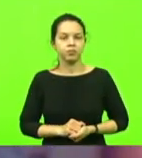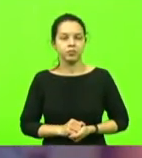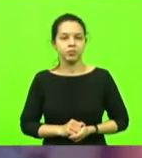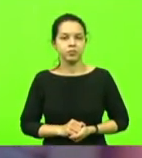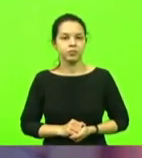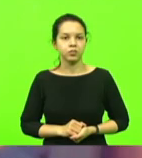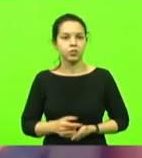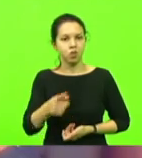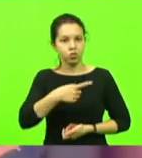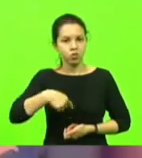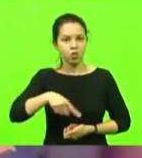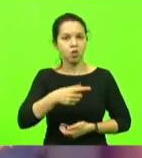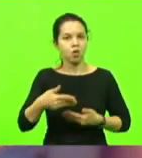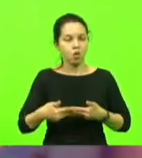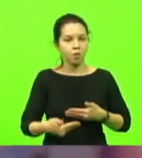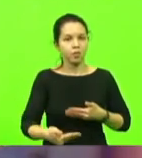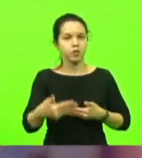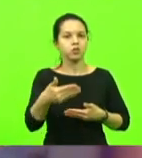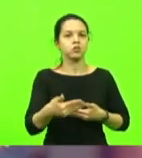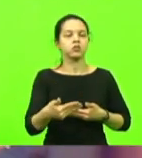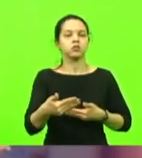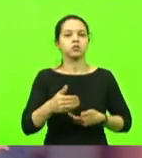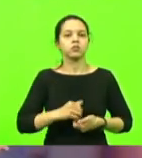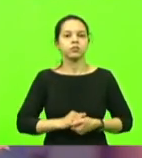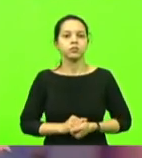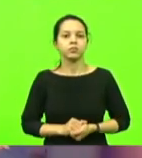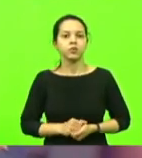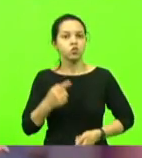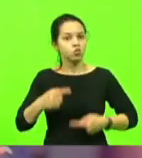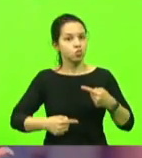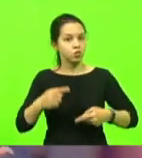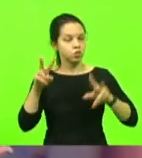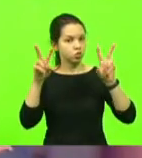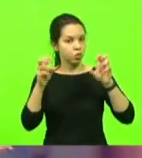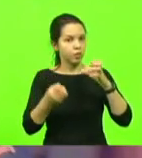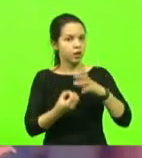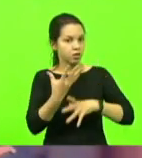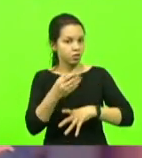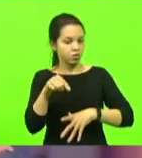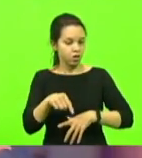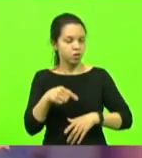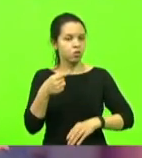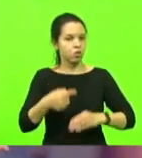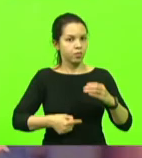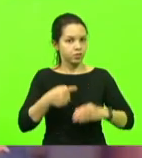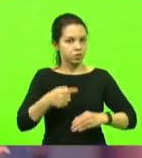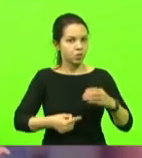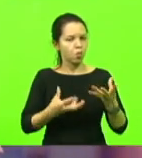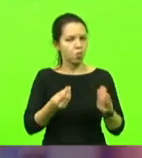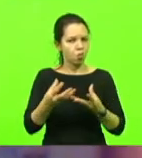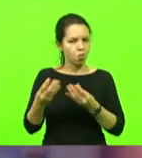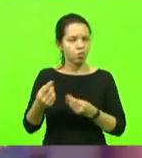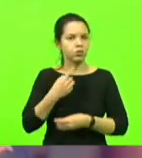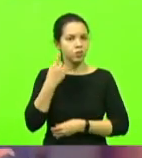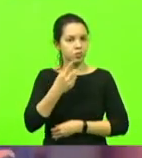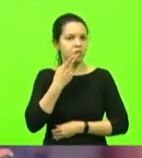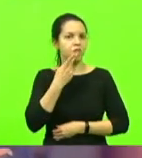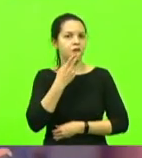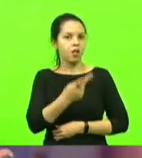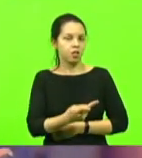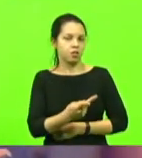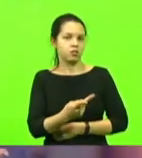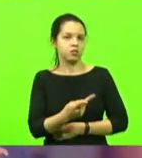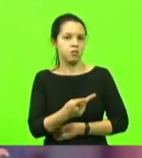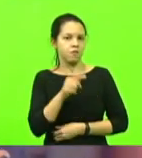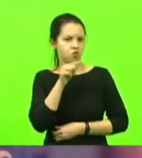nós iniciamos as tratativas com relação à criação desta comissão, muitos deputados me disseram: você